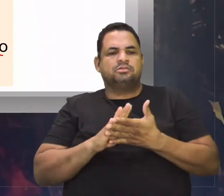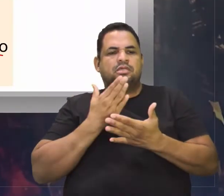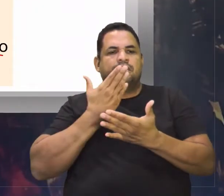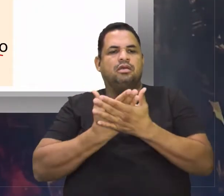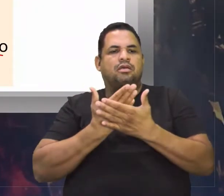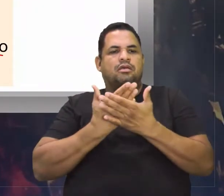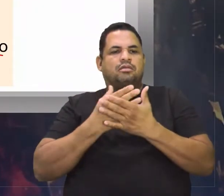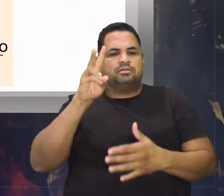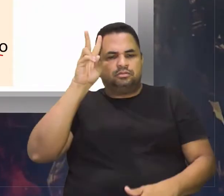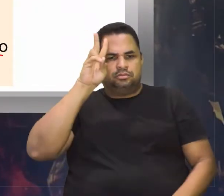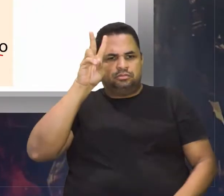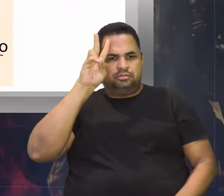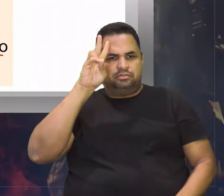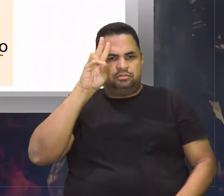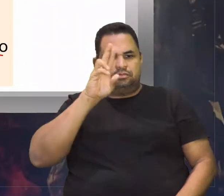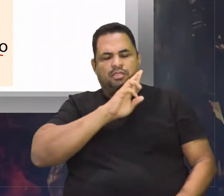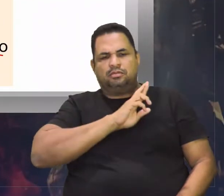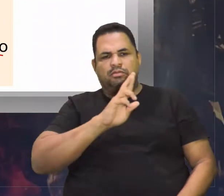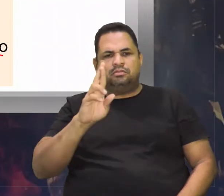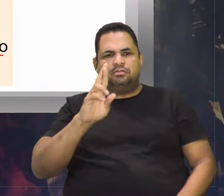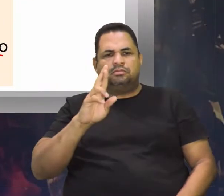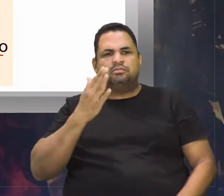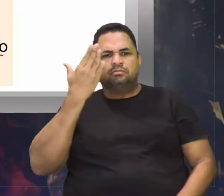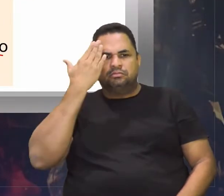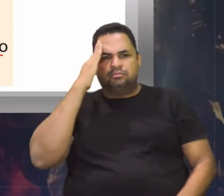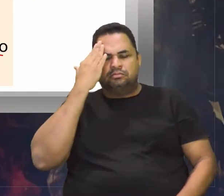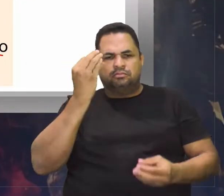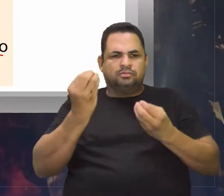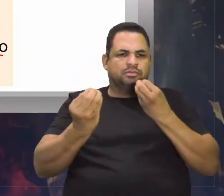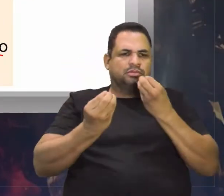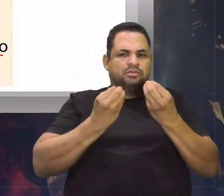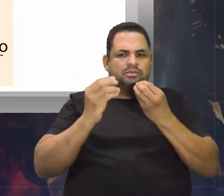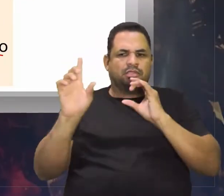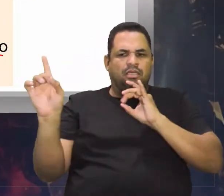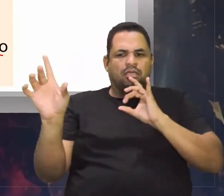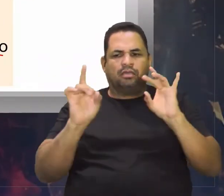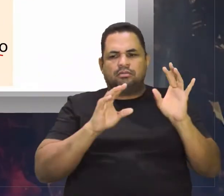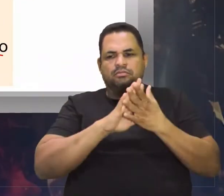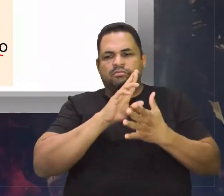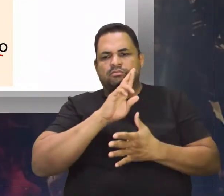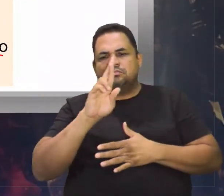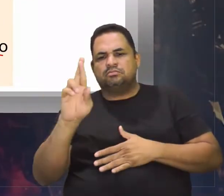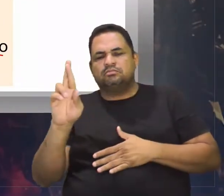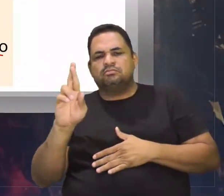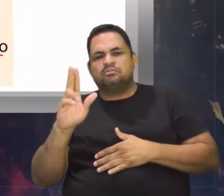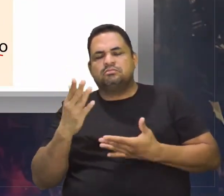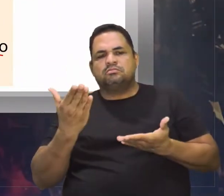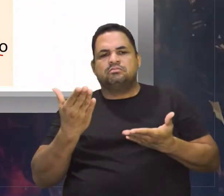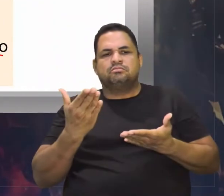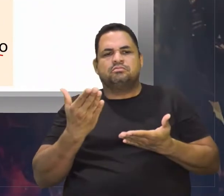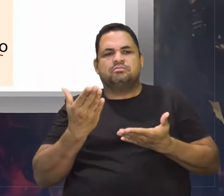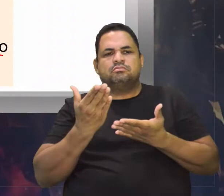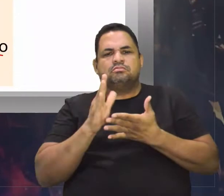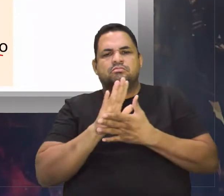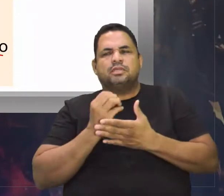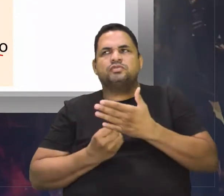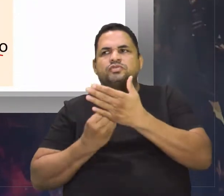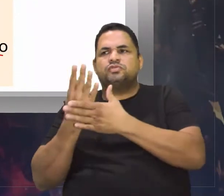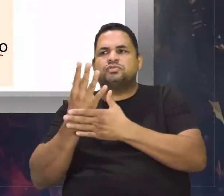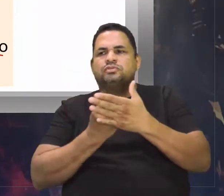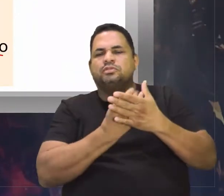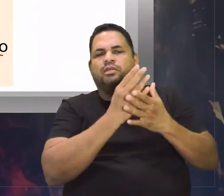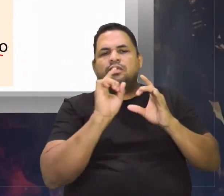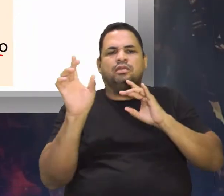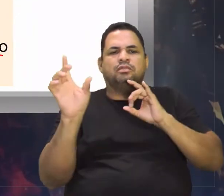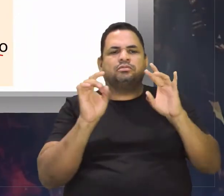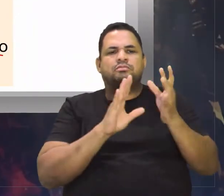história das religiões, para vocês entenderem como cada religião ela vai surgir, como cada